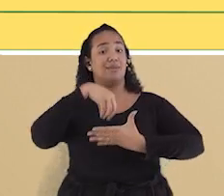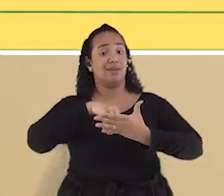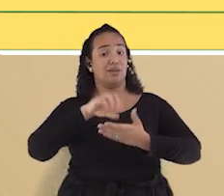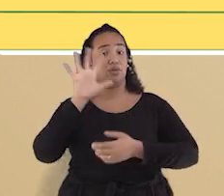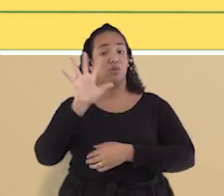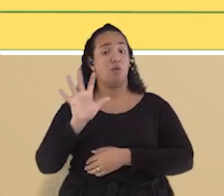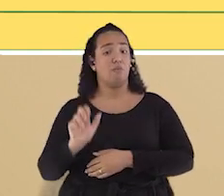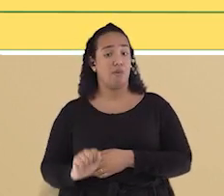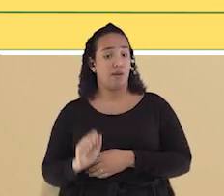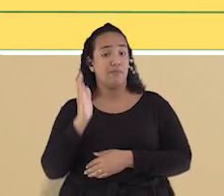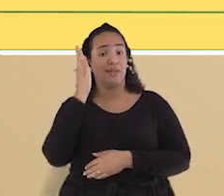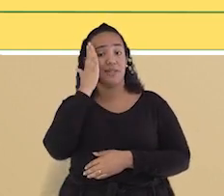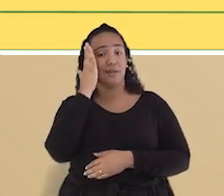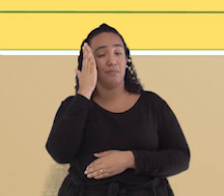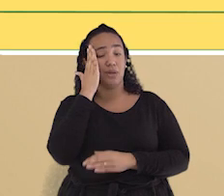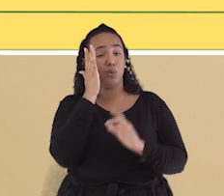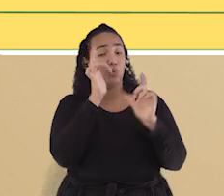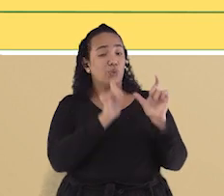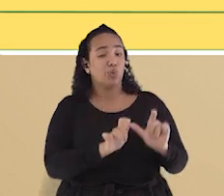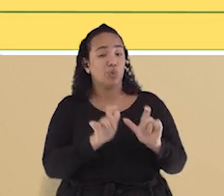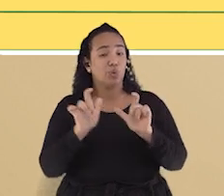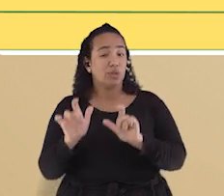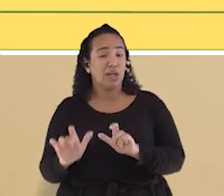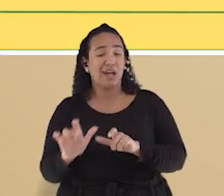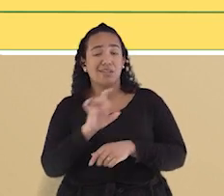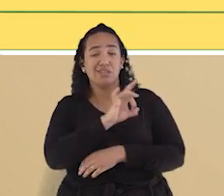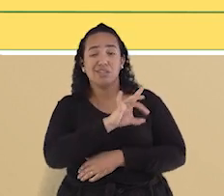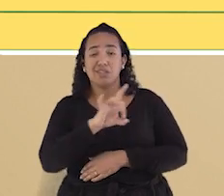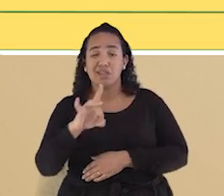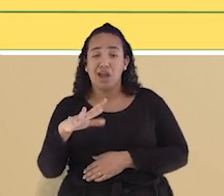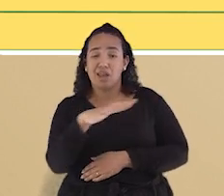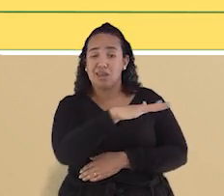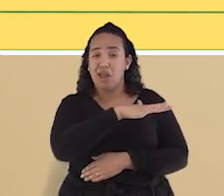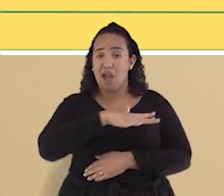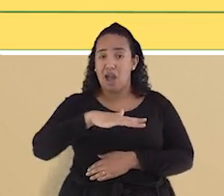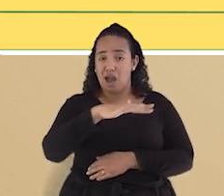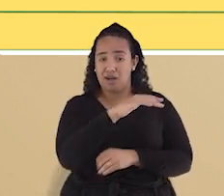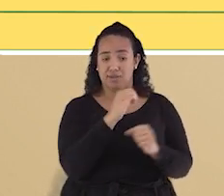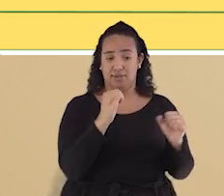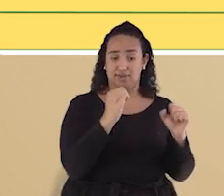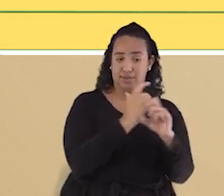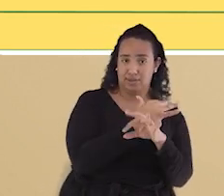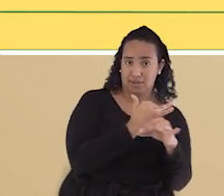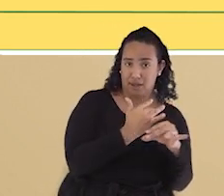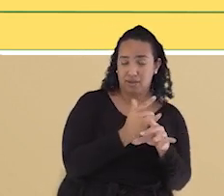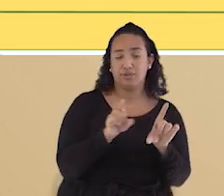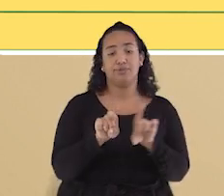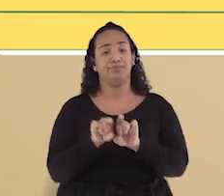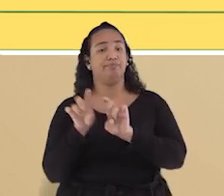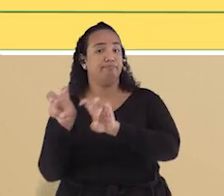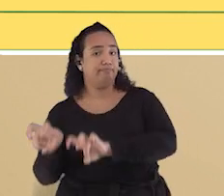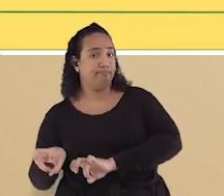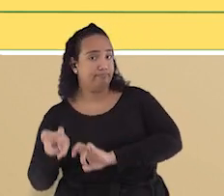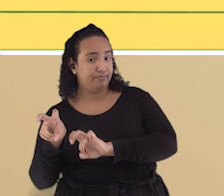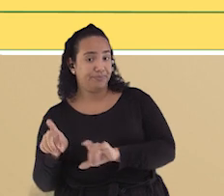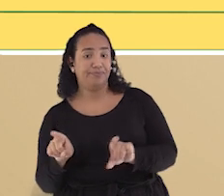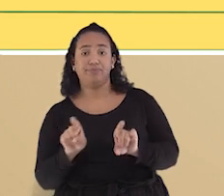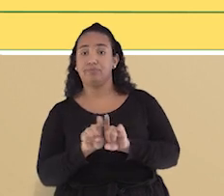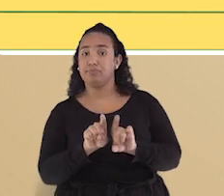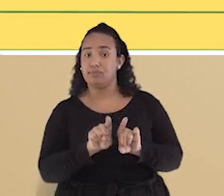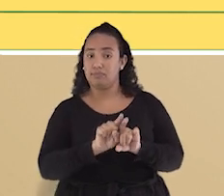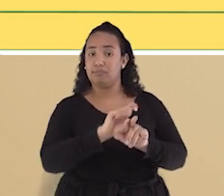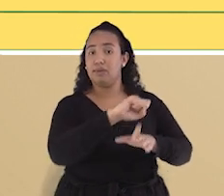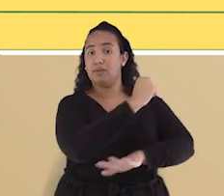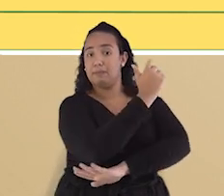desse mapa, a localização exata de áreas urbanas e agrícolas, além das matas